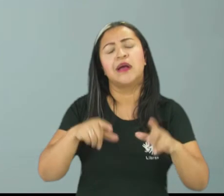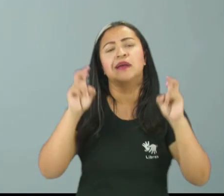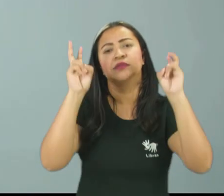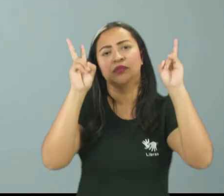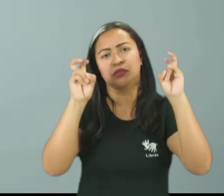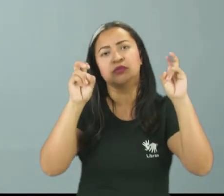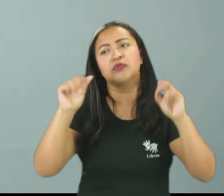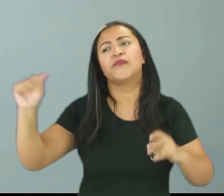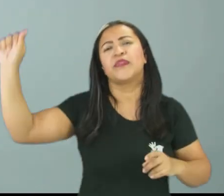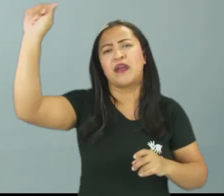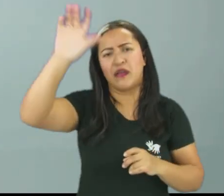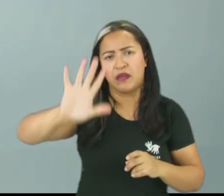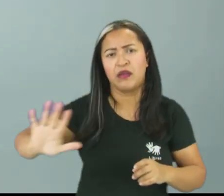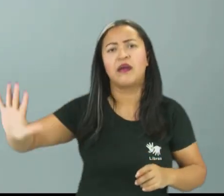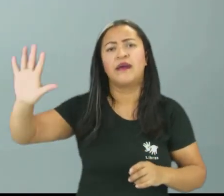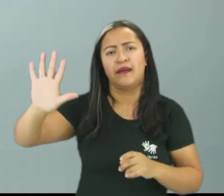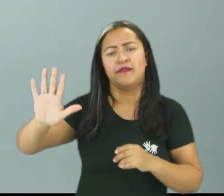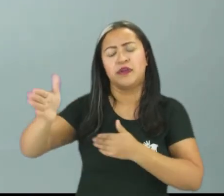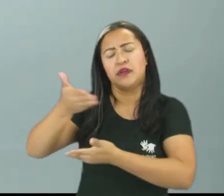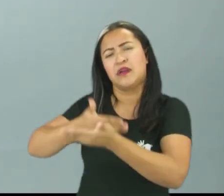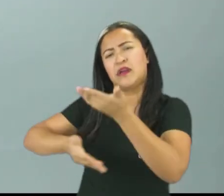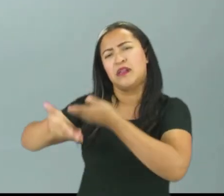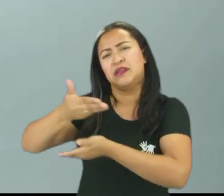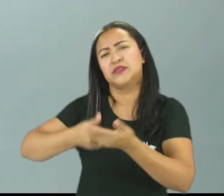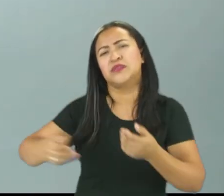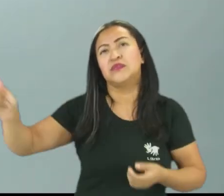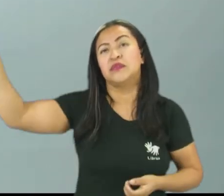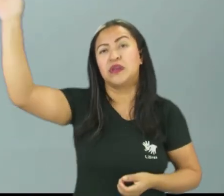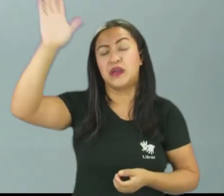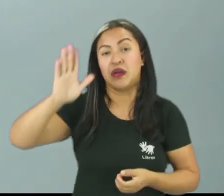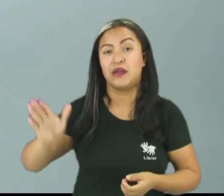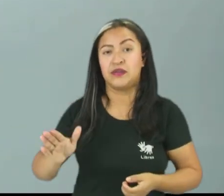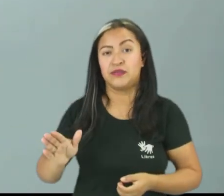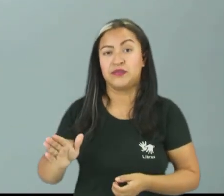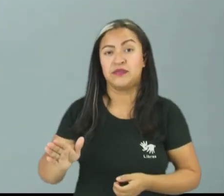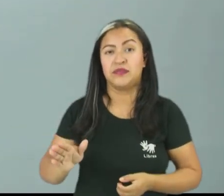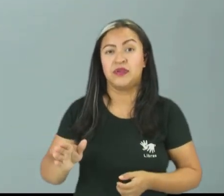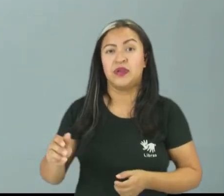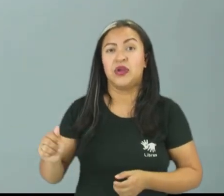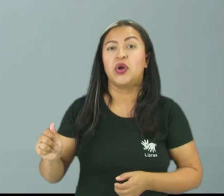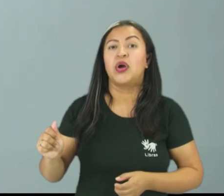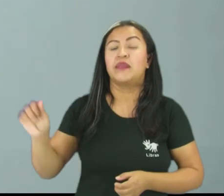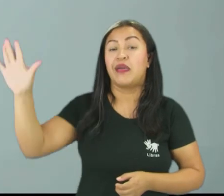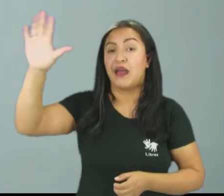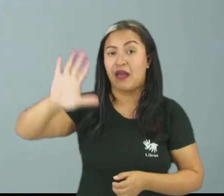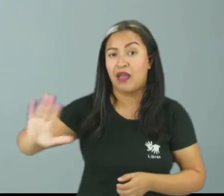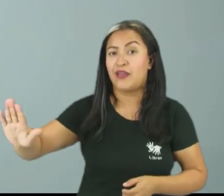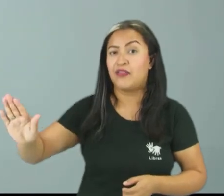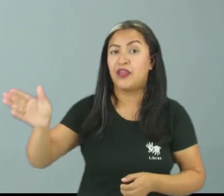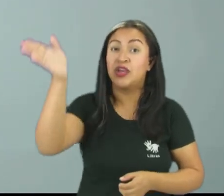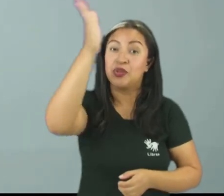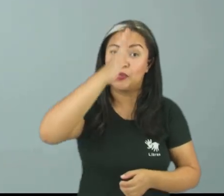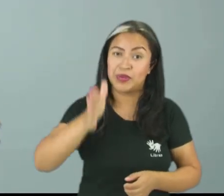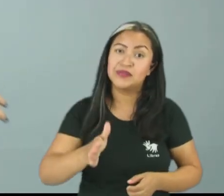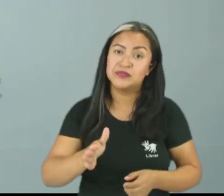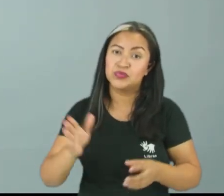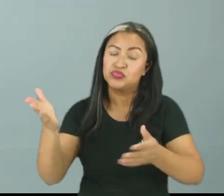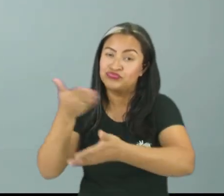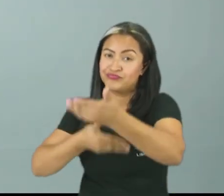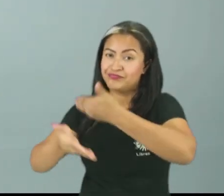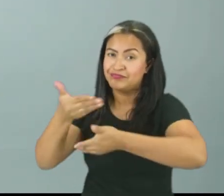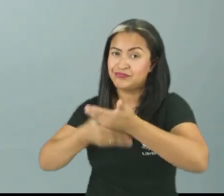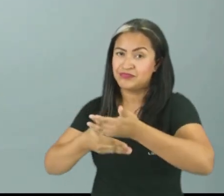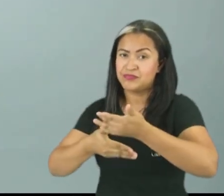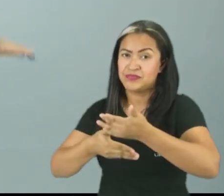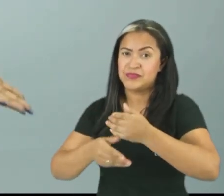da África e a relação da África com os brasileiros, tá, pessoal? Claro que não de uma forma pejorativa,